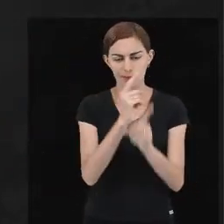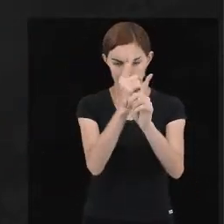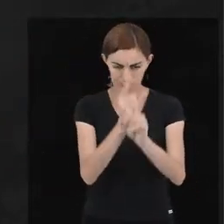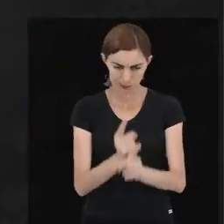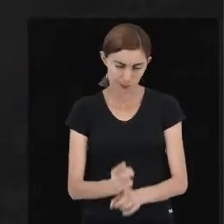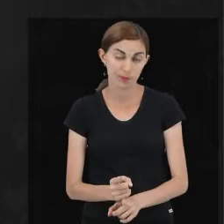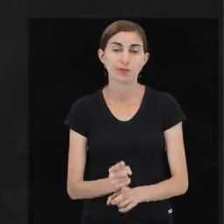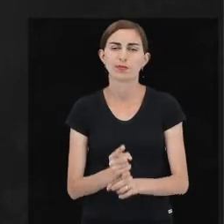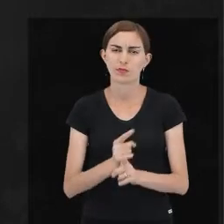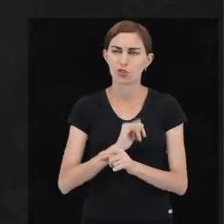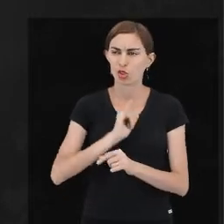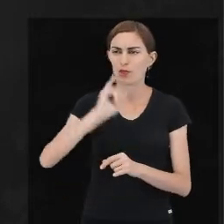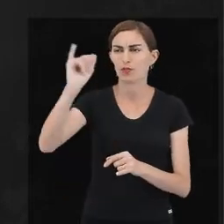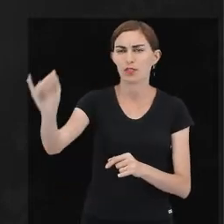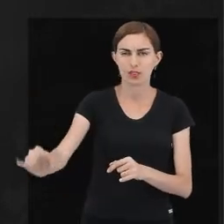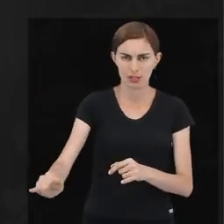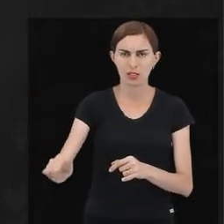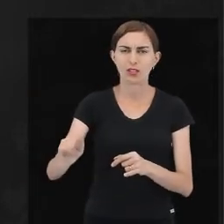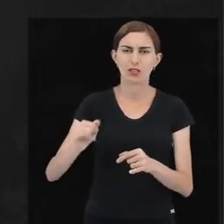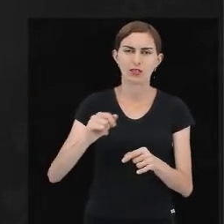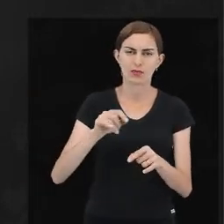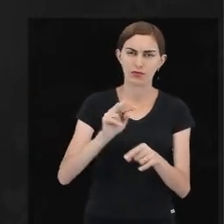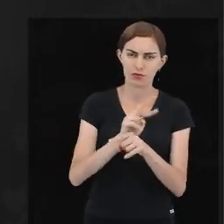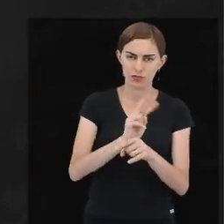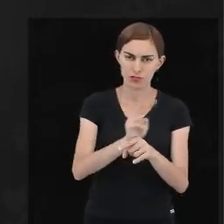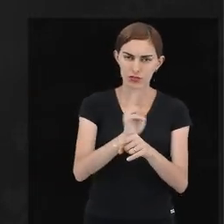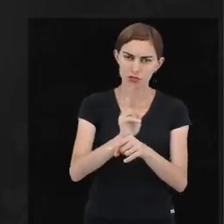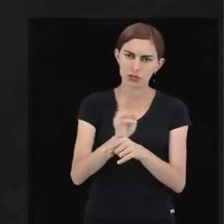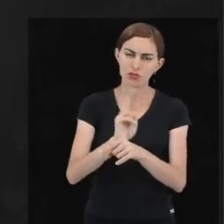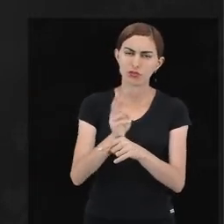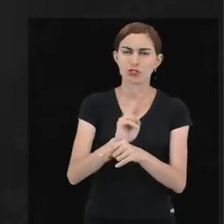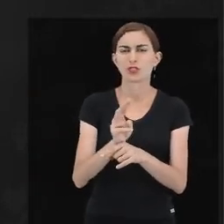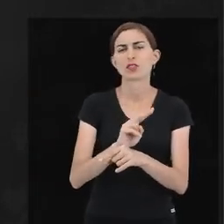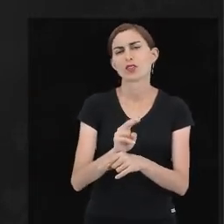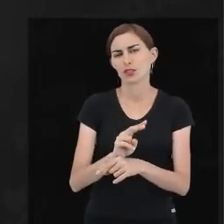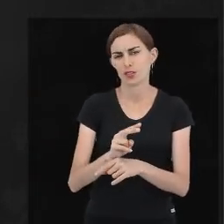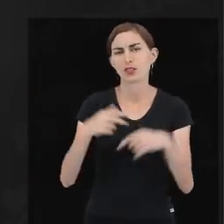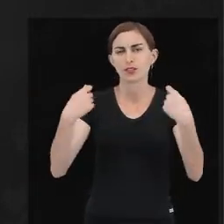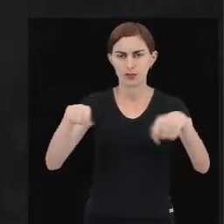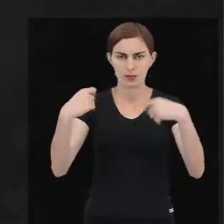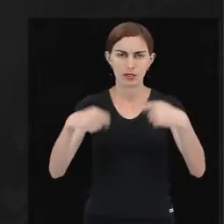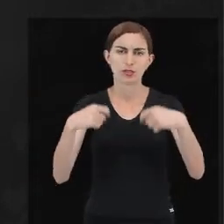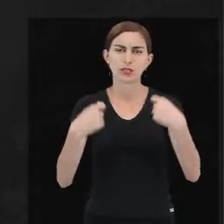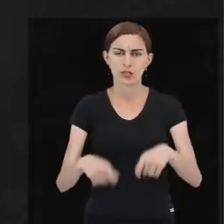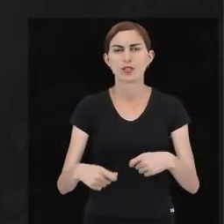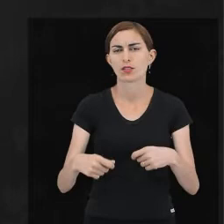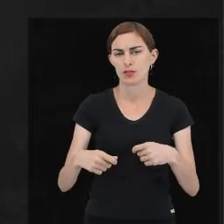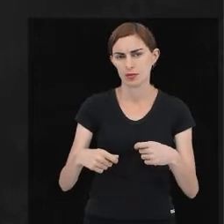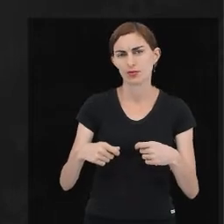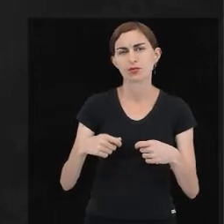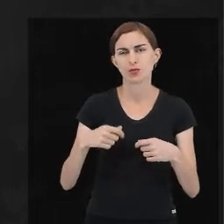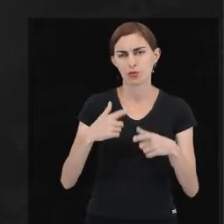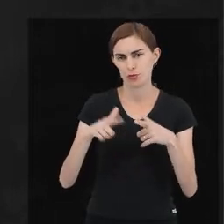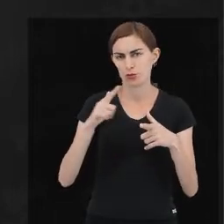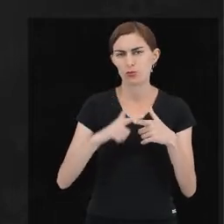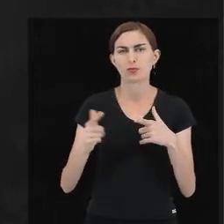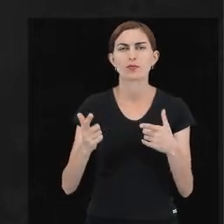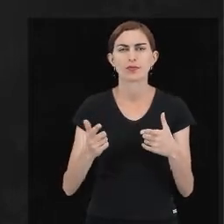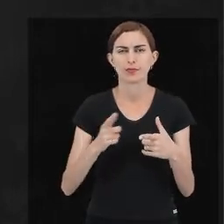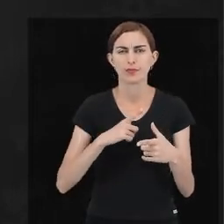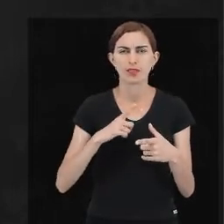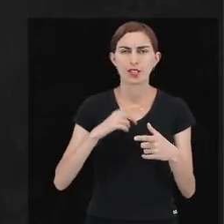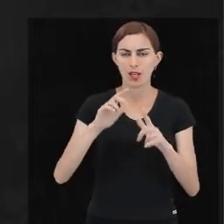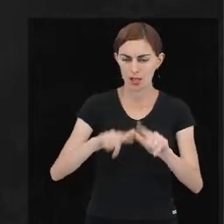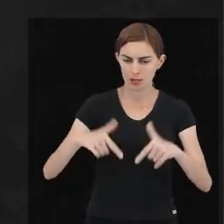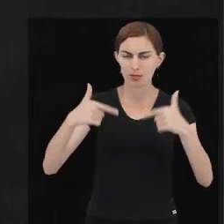identificar, notificar, atender e manter uma atitude vigilante de acordo com a necessidade e gravidade do caso, com a proposição de